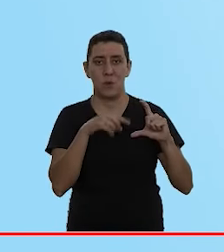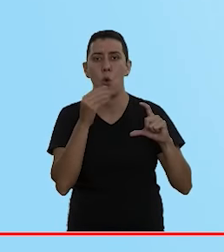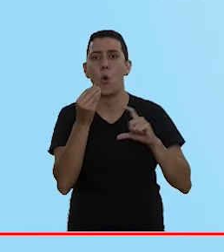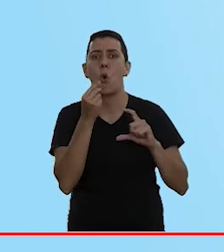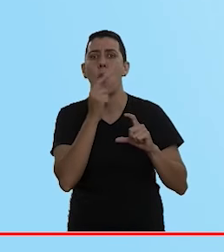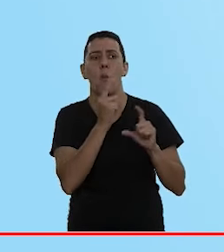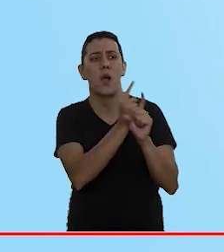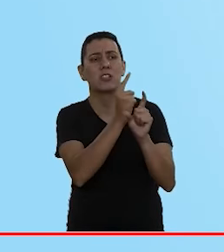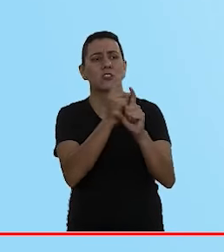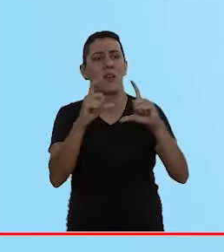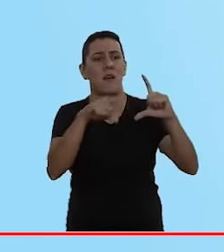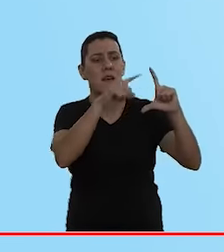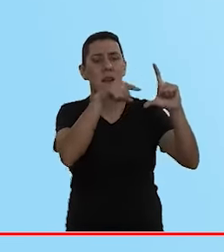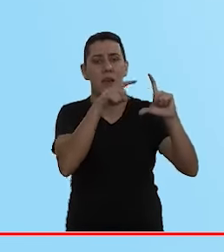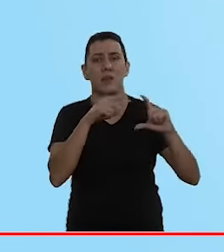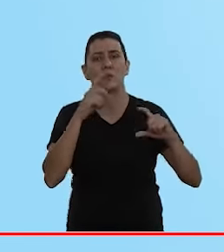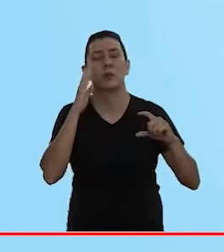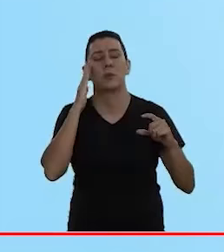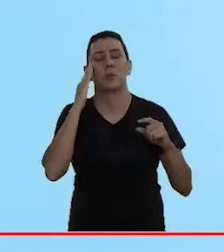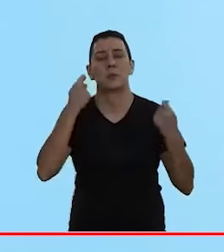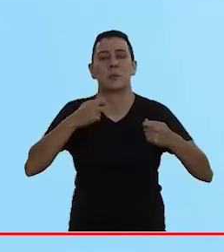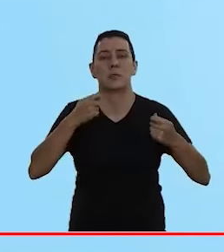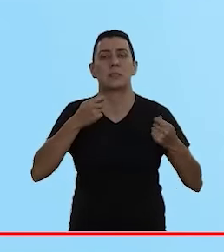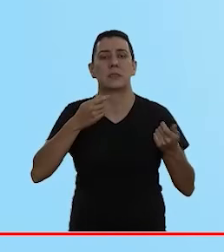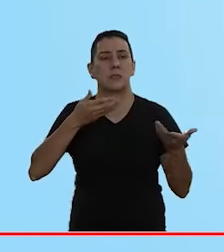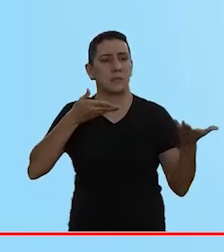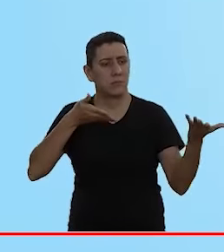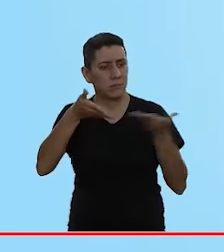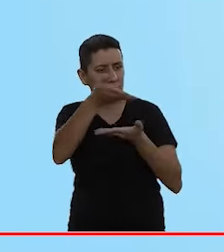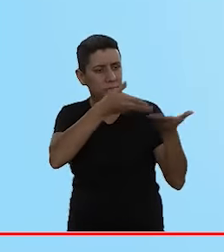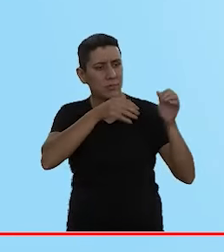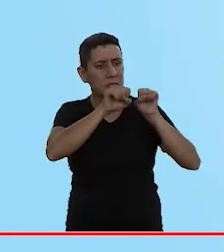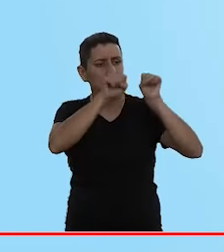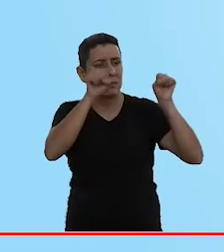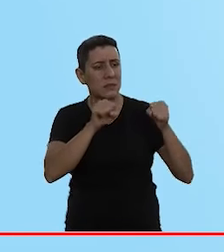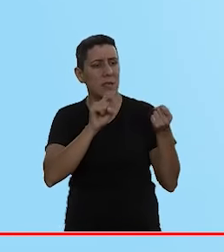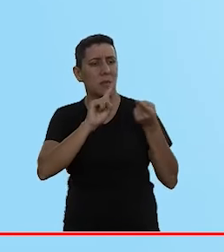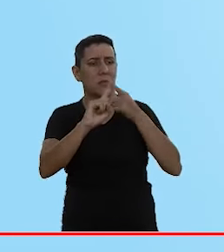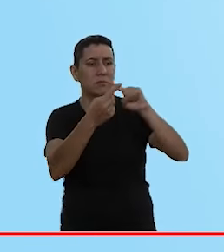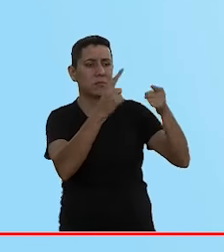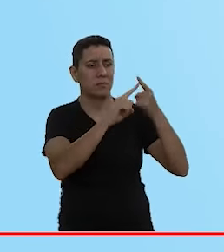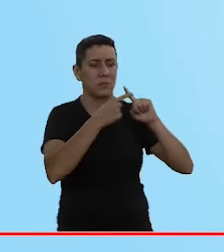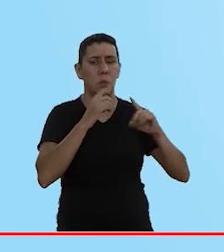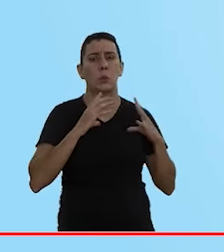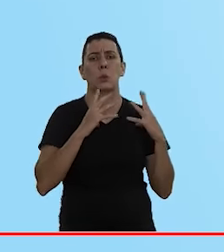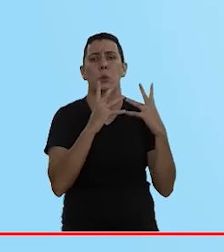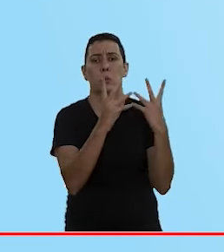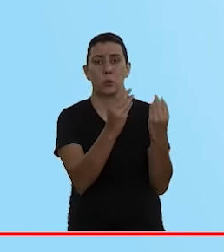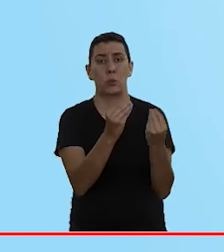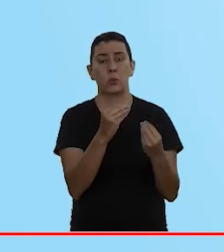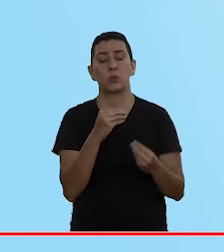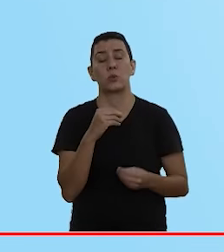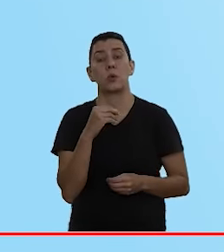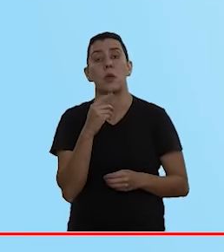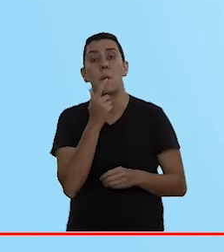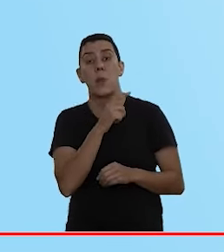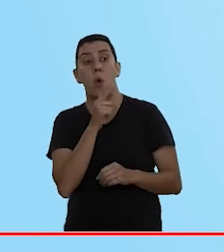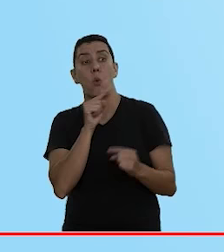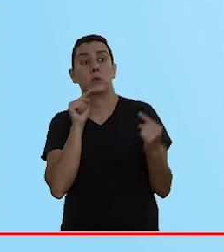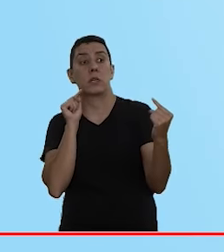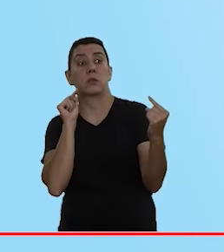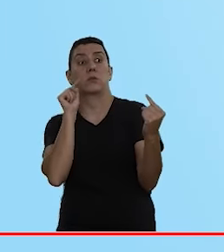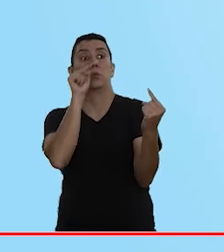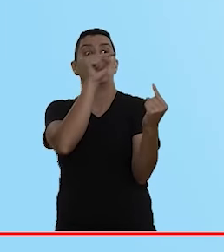arcos, a gente observa todo o espectro harmônico. E a amplitude dessas harmônicas, elas são relativamente baixas. Isso se mistura